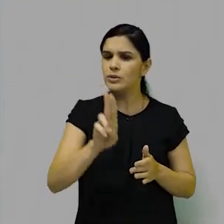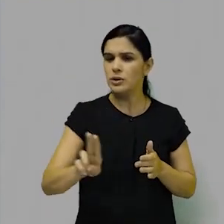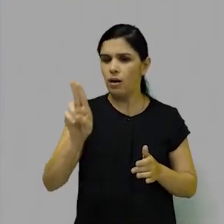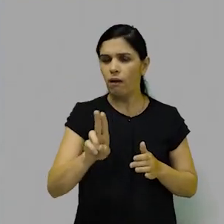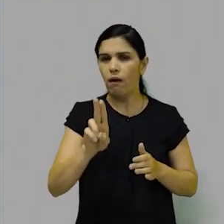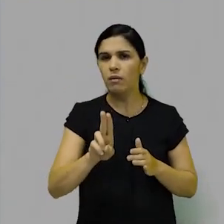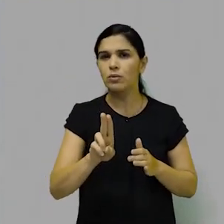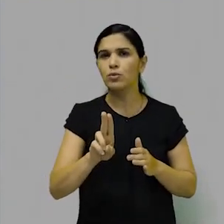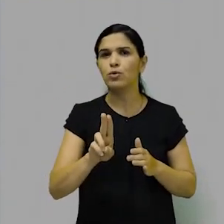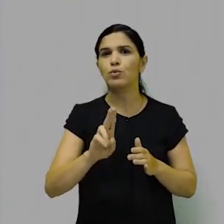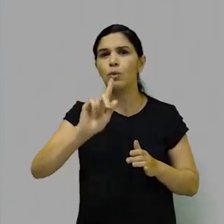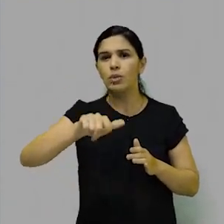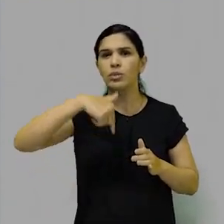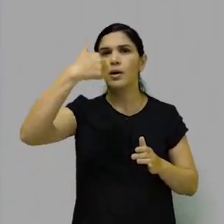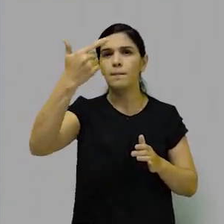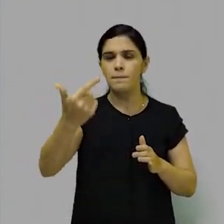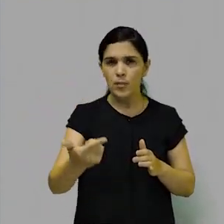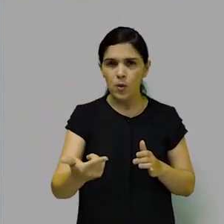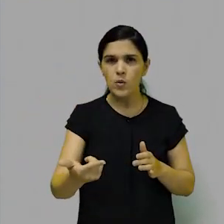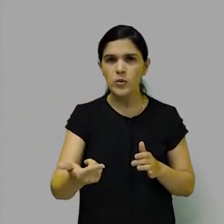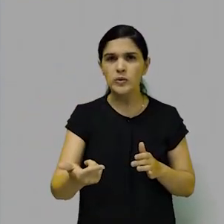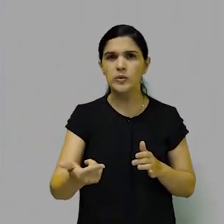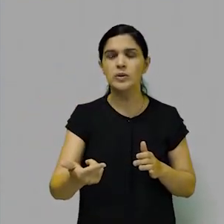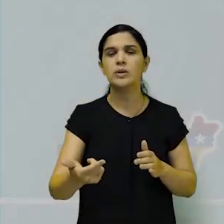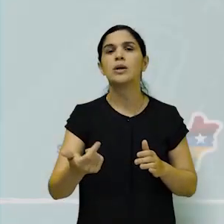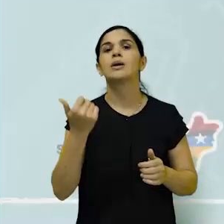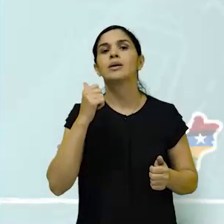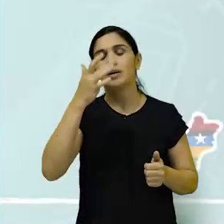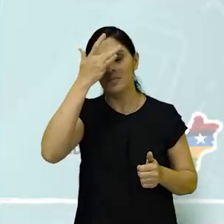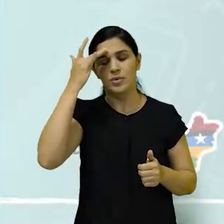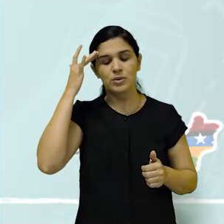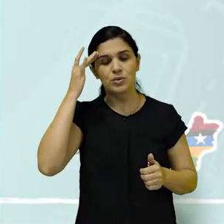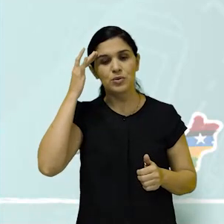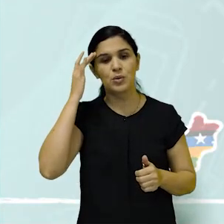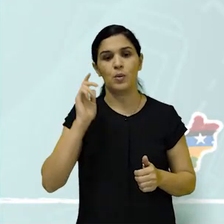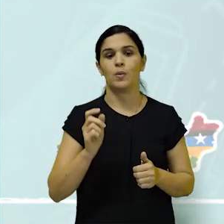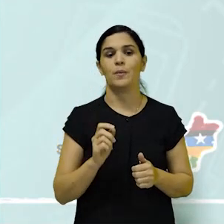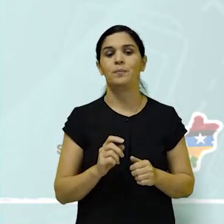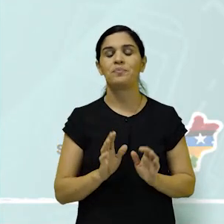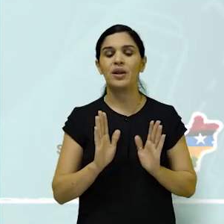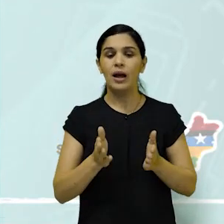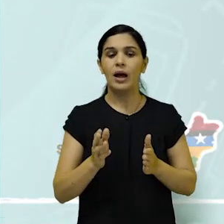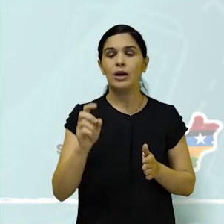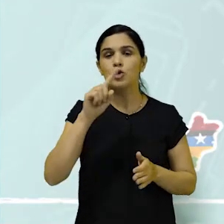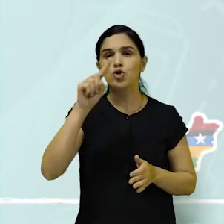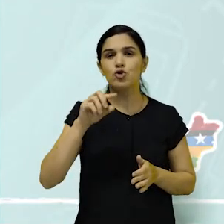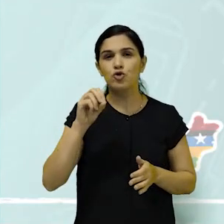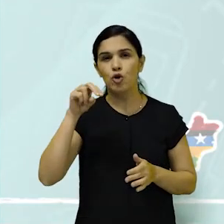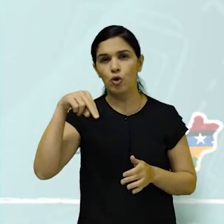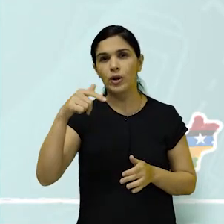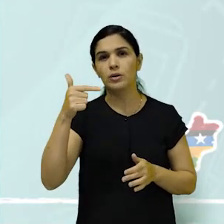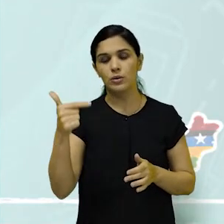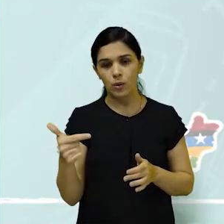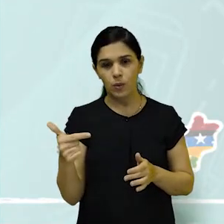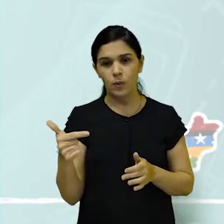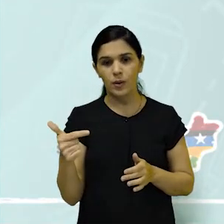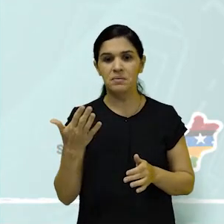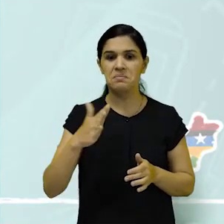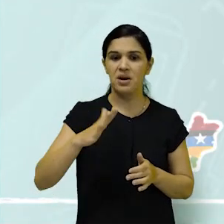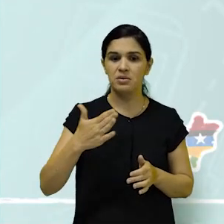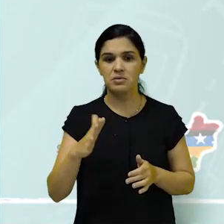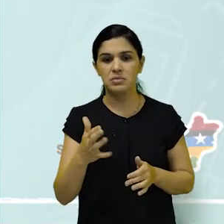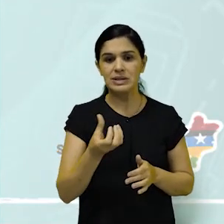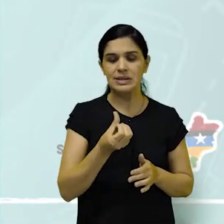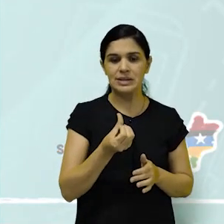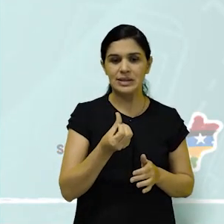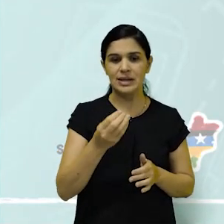mais acelerada. A zona 2, que é a zona leve, ela trabalha entre 60% e 70%